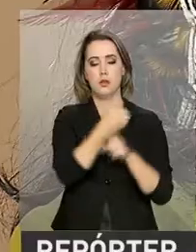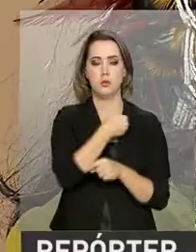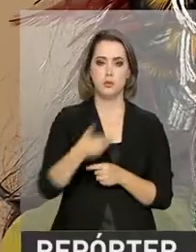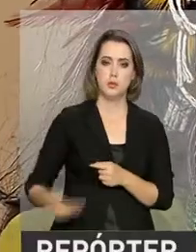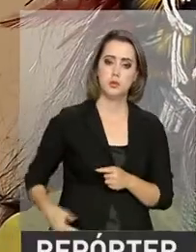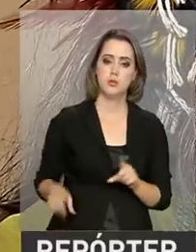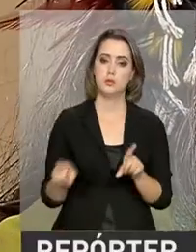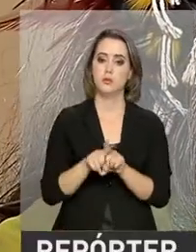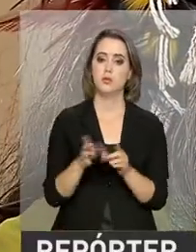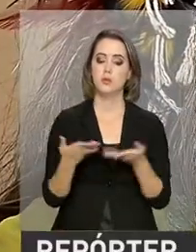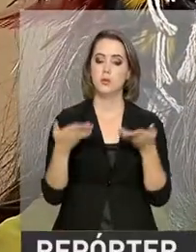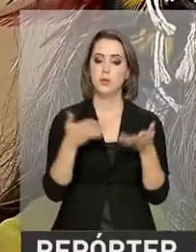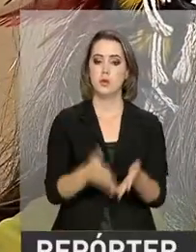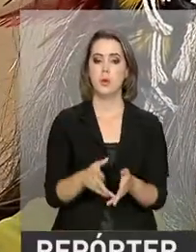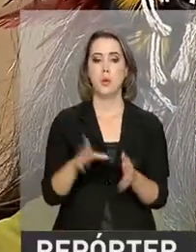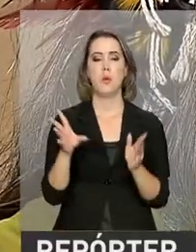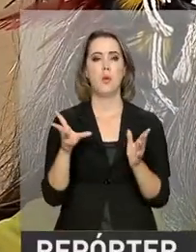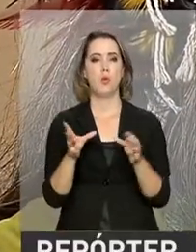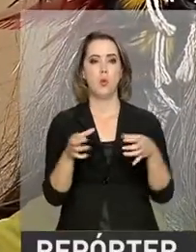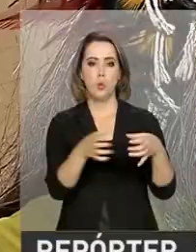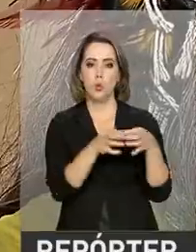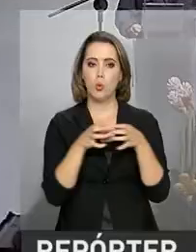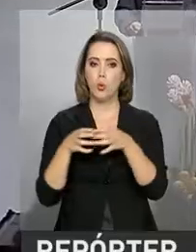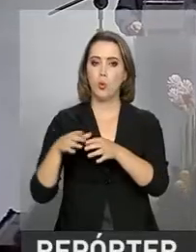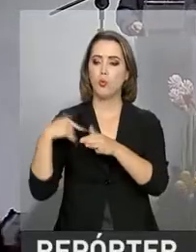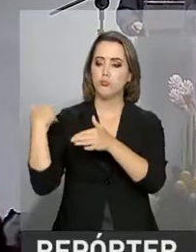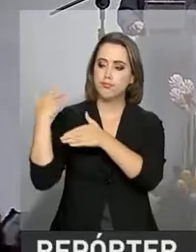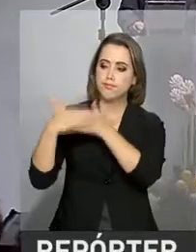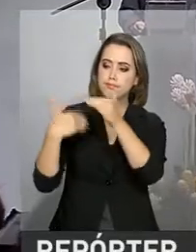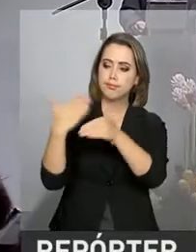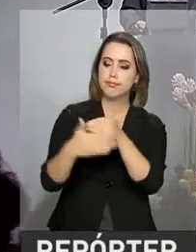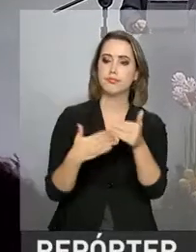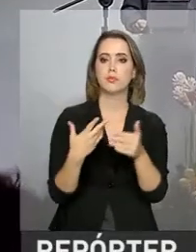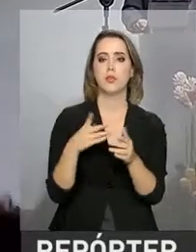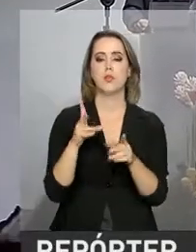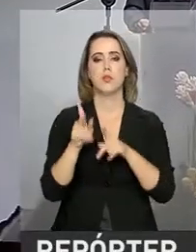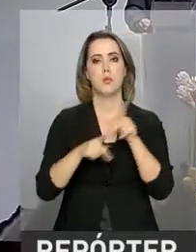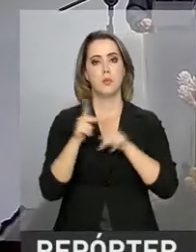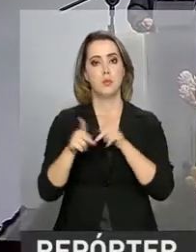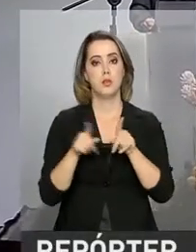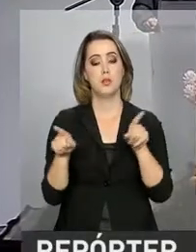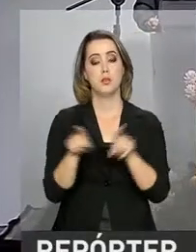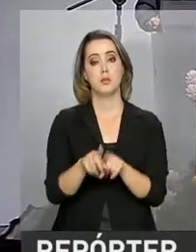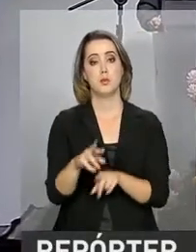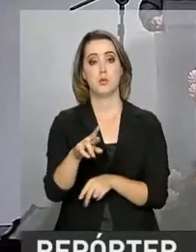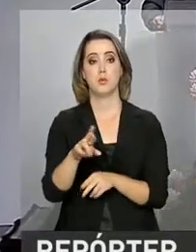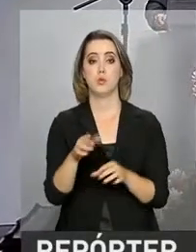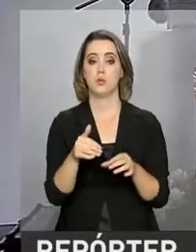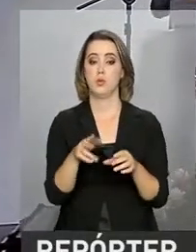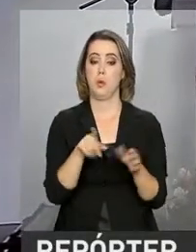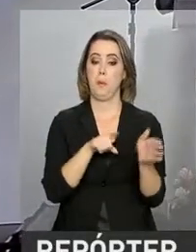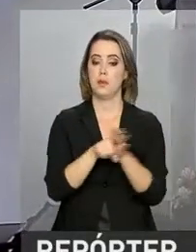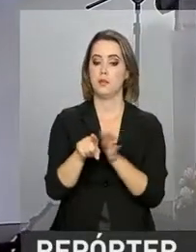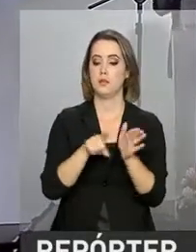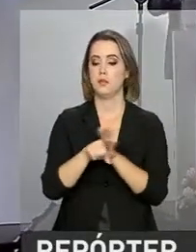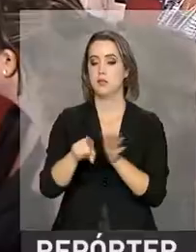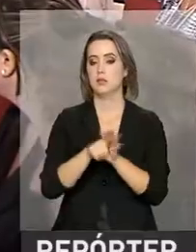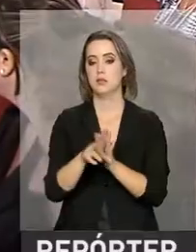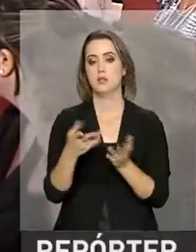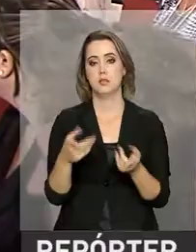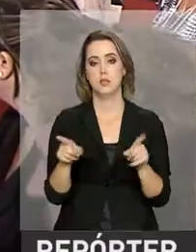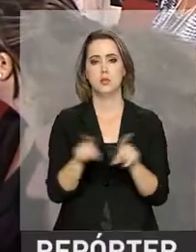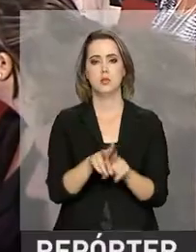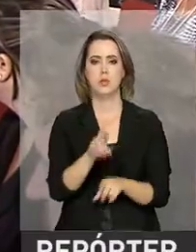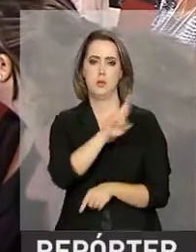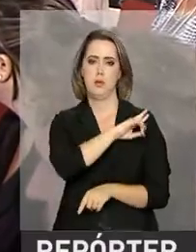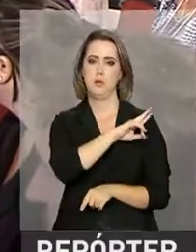participam integrantes de povos e comunidades tradicionais, pesquisadores e membros de organizações internacionais como o Banco